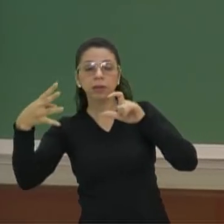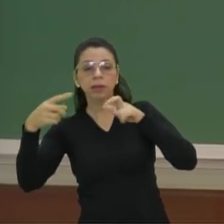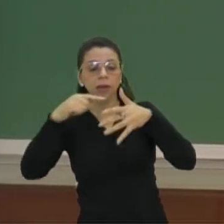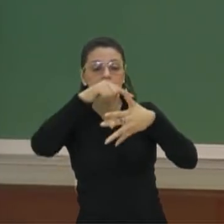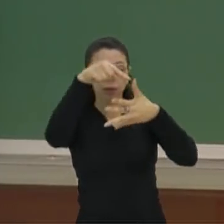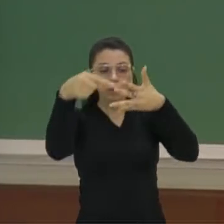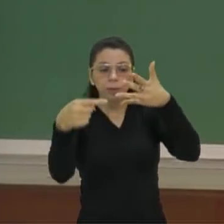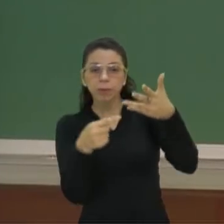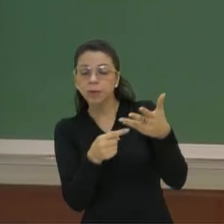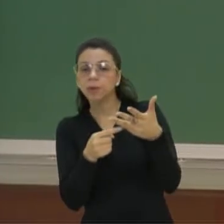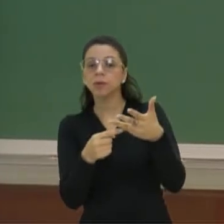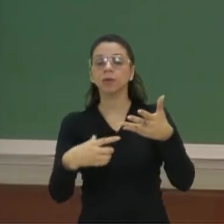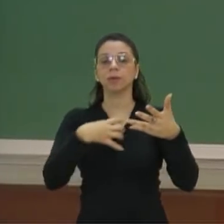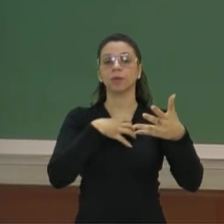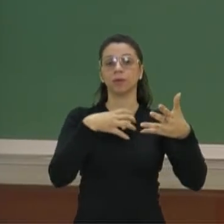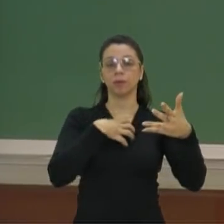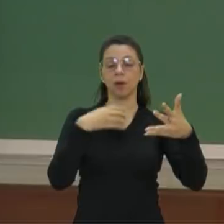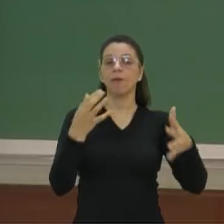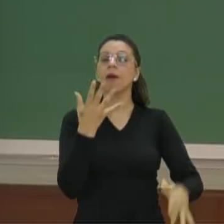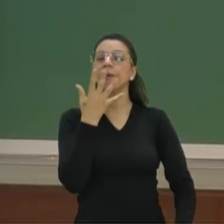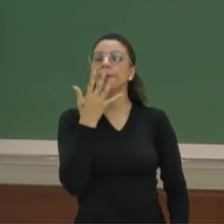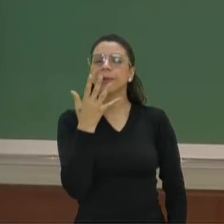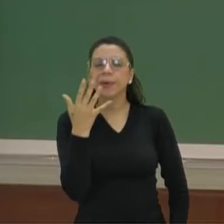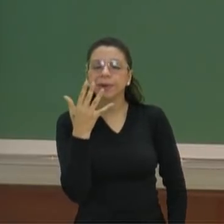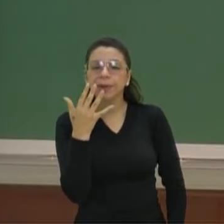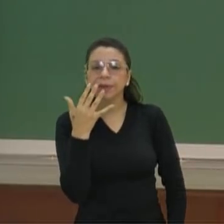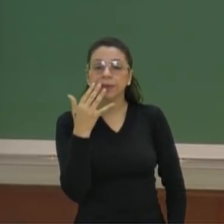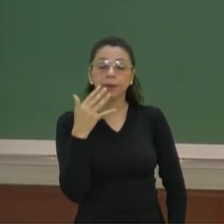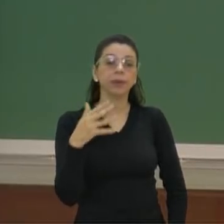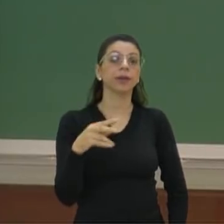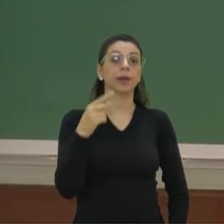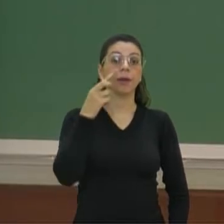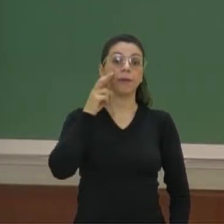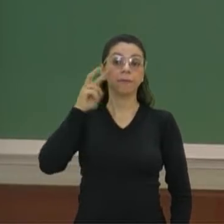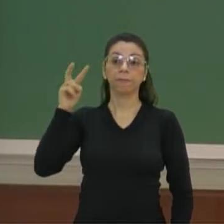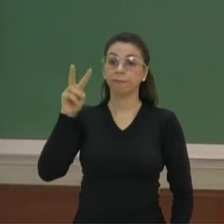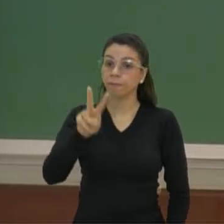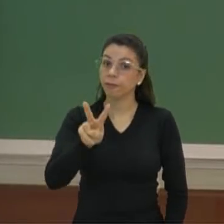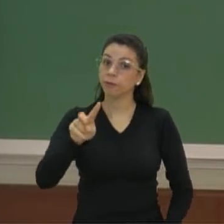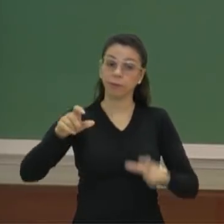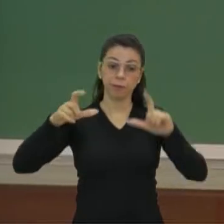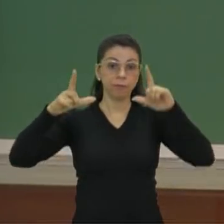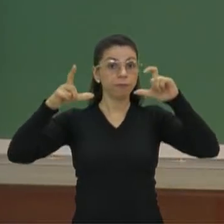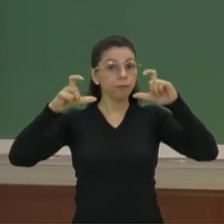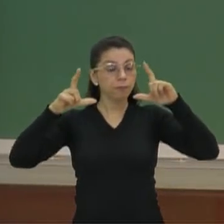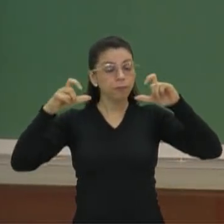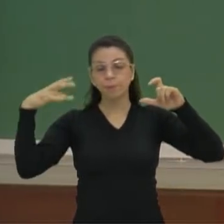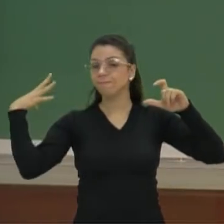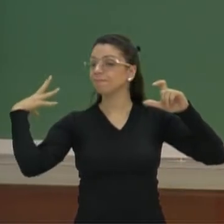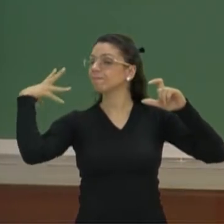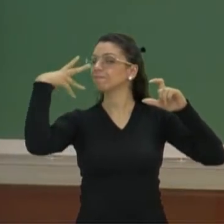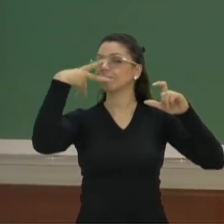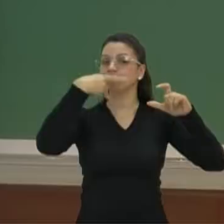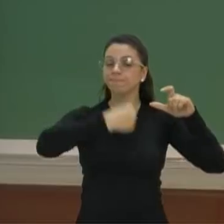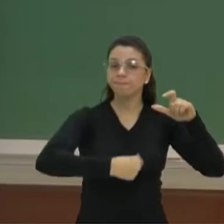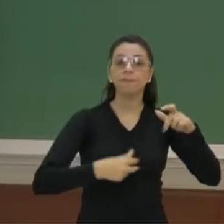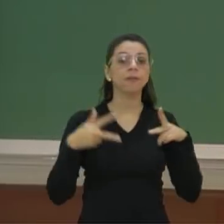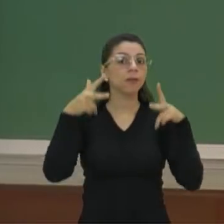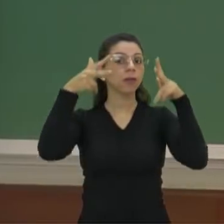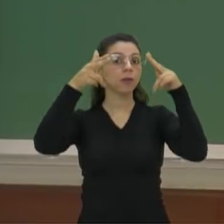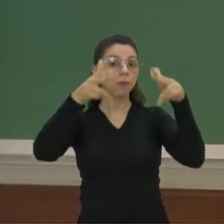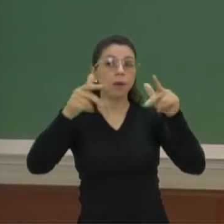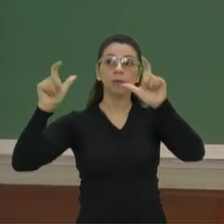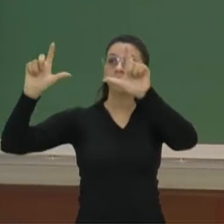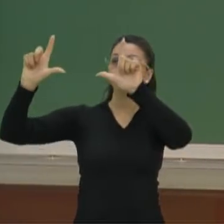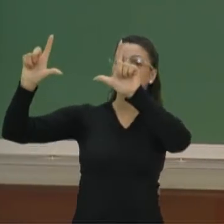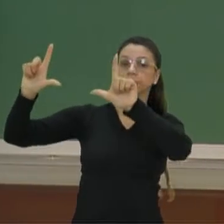que eu fiz colorido aqui na tela que parecia um arco-íris? Eu vi fotos tão lindas, iguaizinhas à da minha tela.